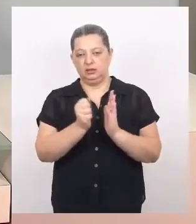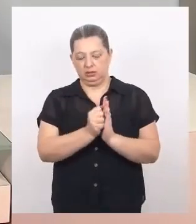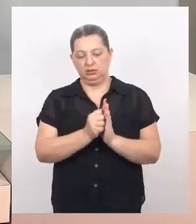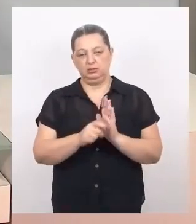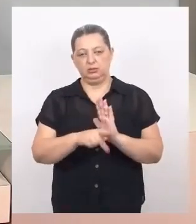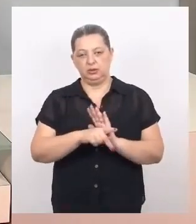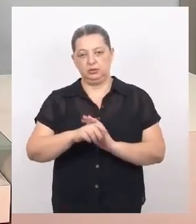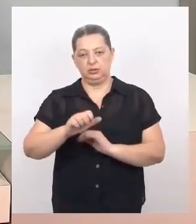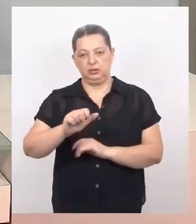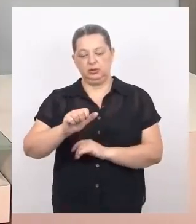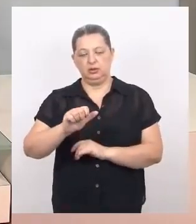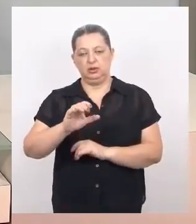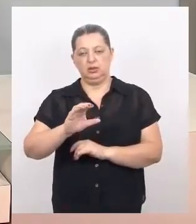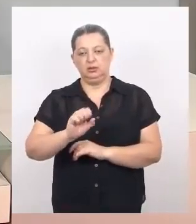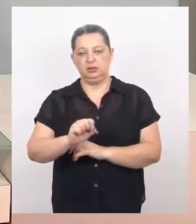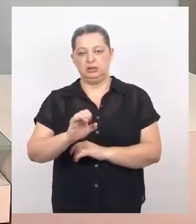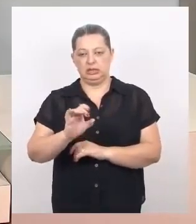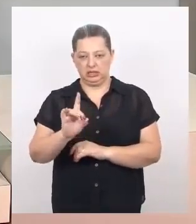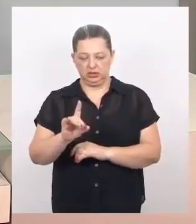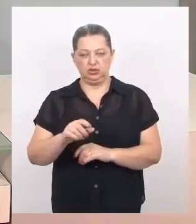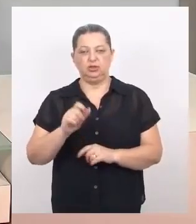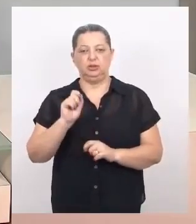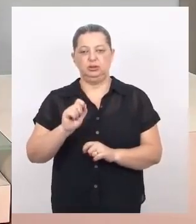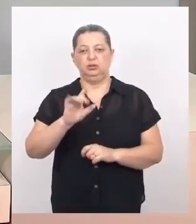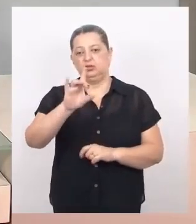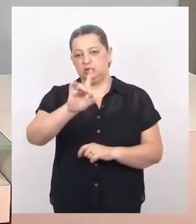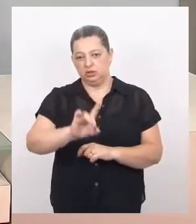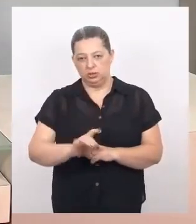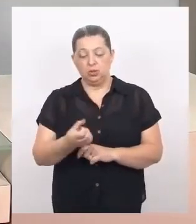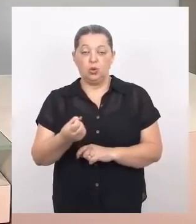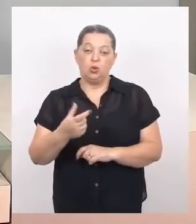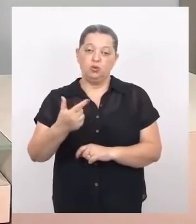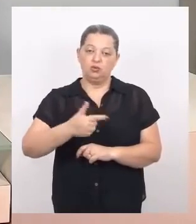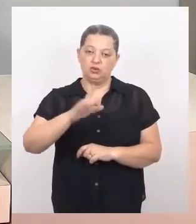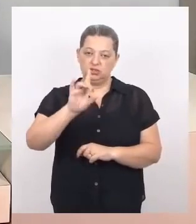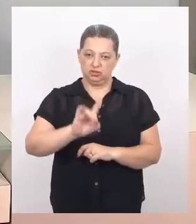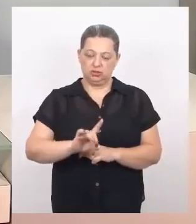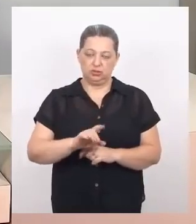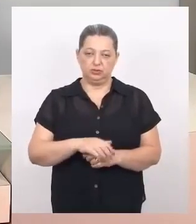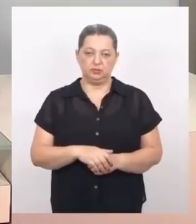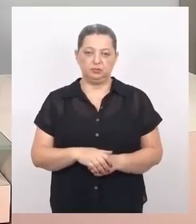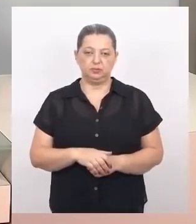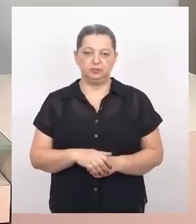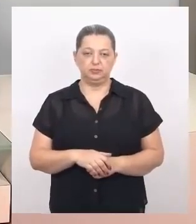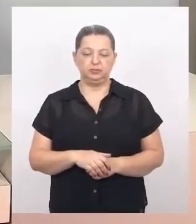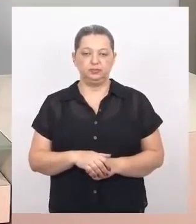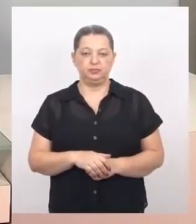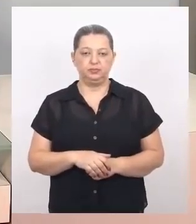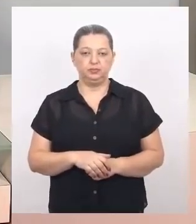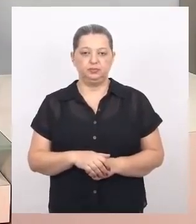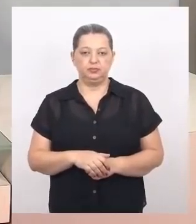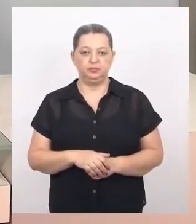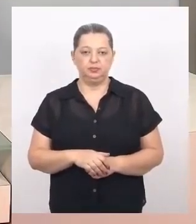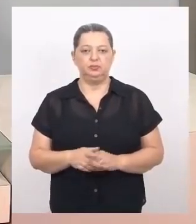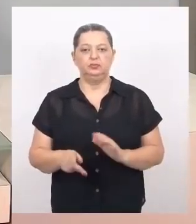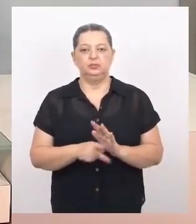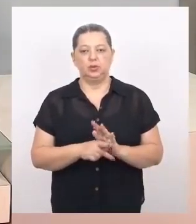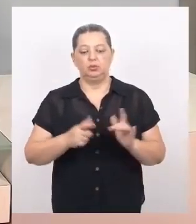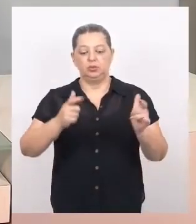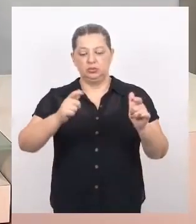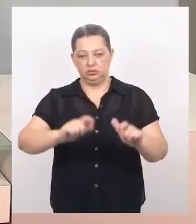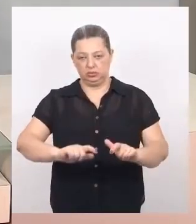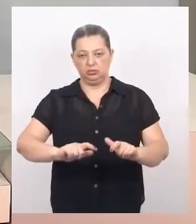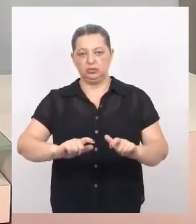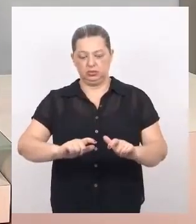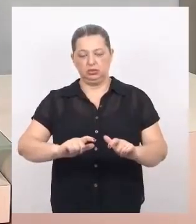sede, tá? Quem pode fazer isso? O diretor ou vice-diretor que for da unidade de alocação desse